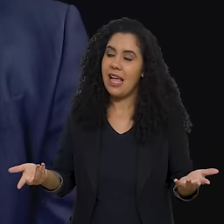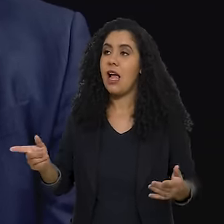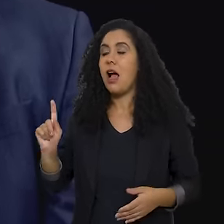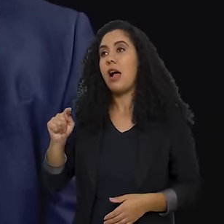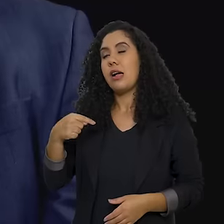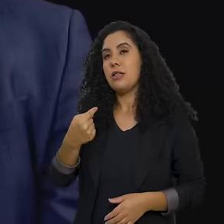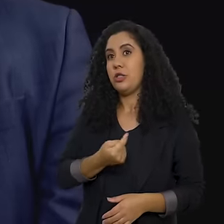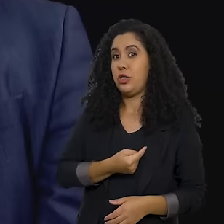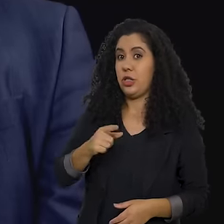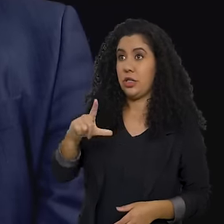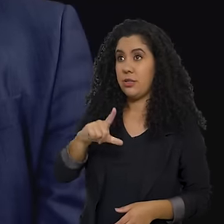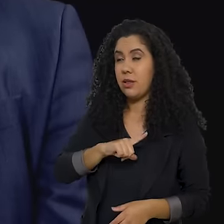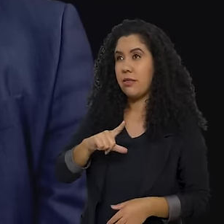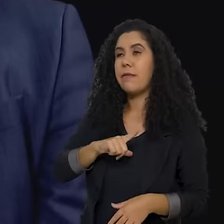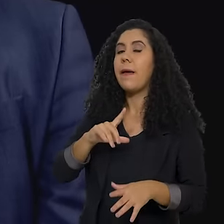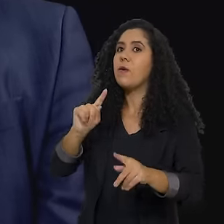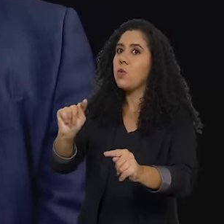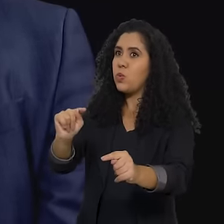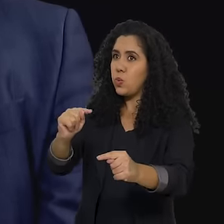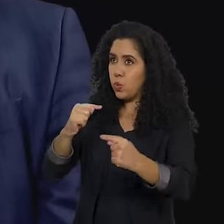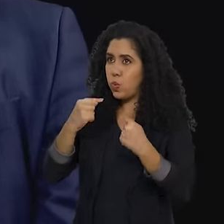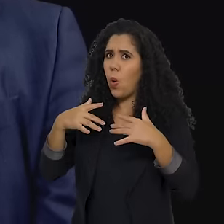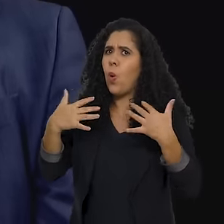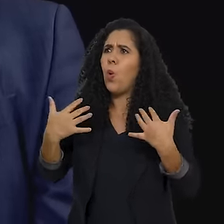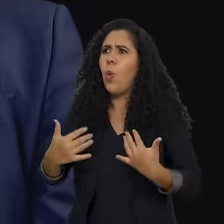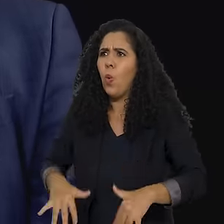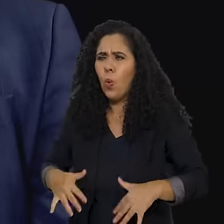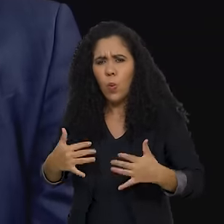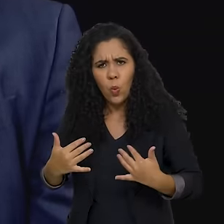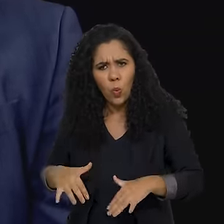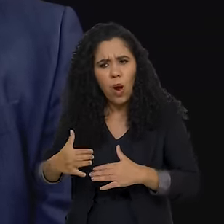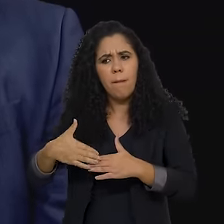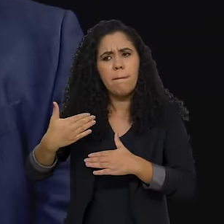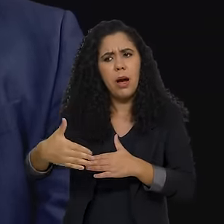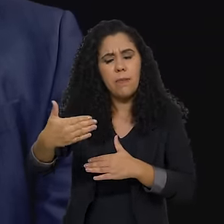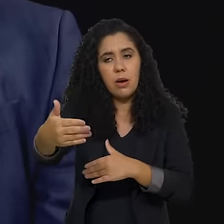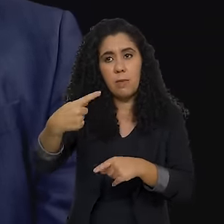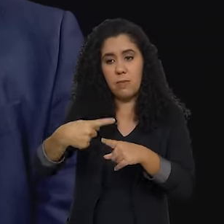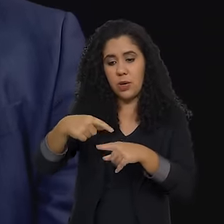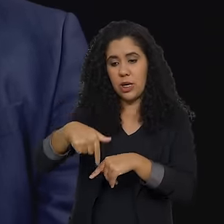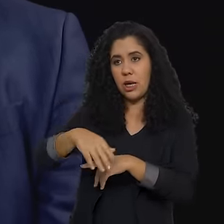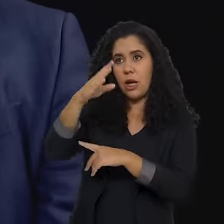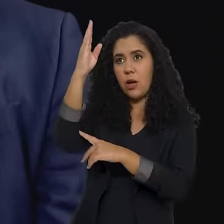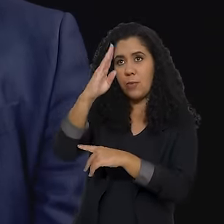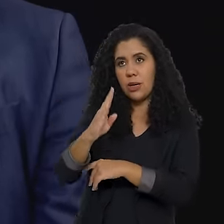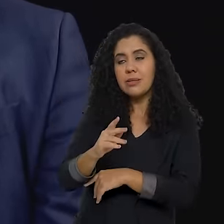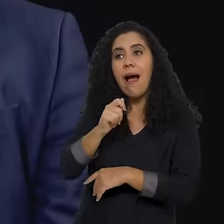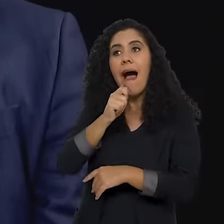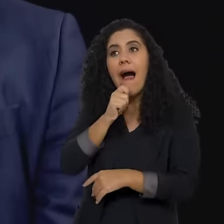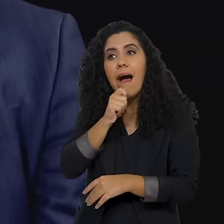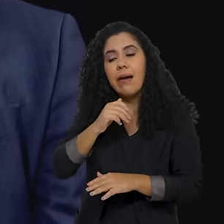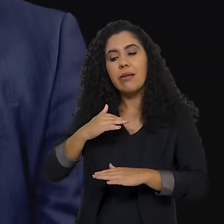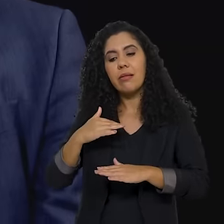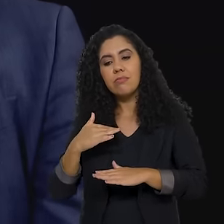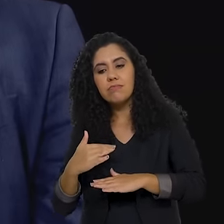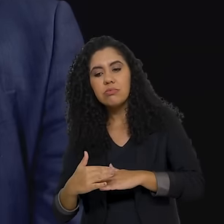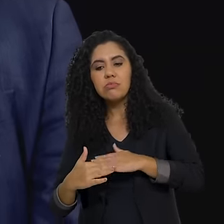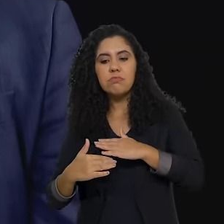tem ainda, veja, um desafio grande pela frente, né? O Brasil é um país em